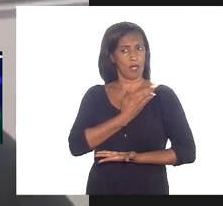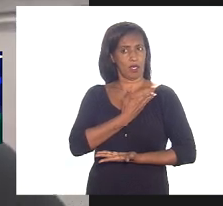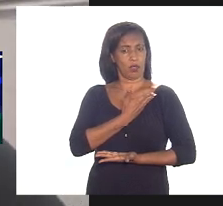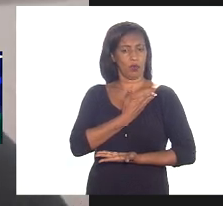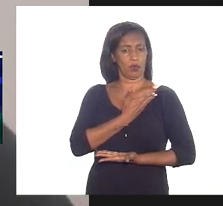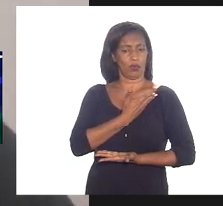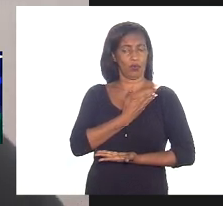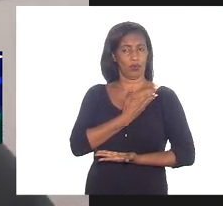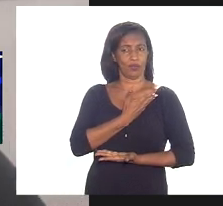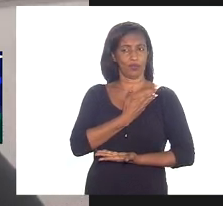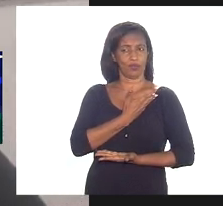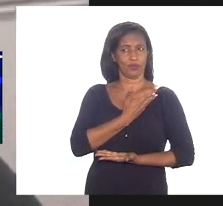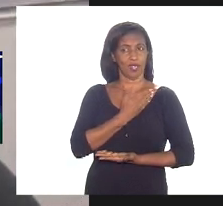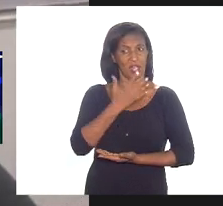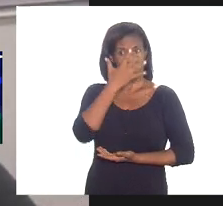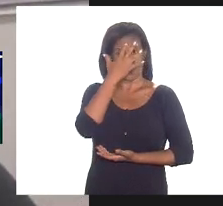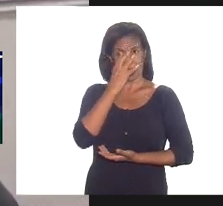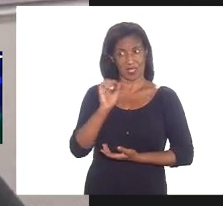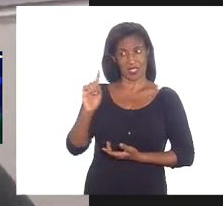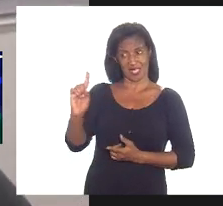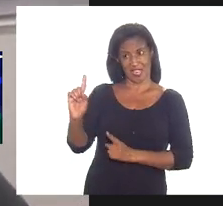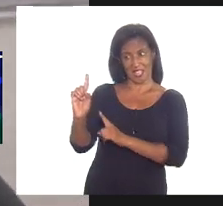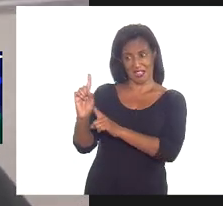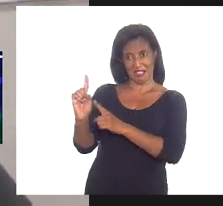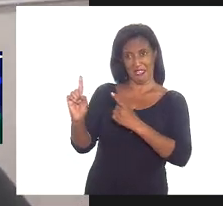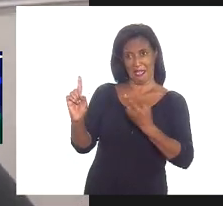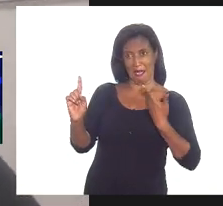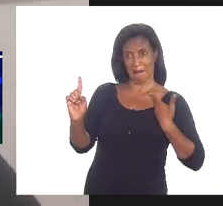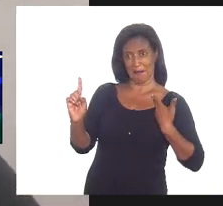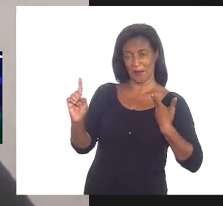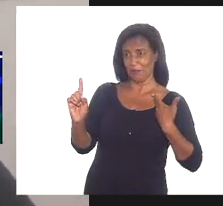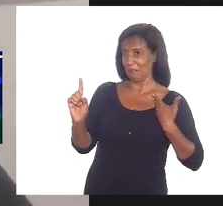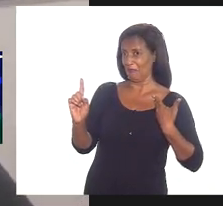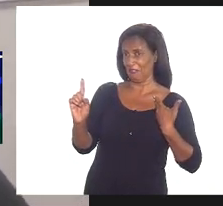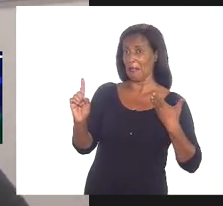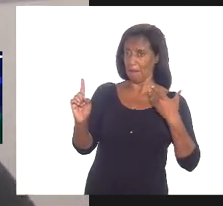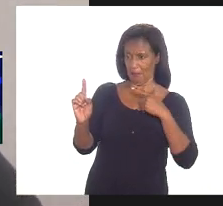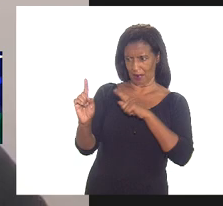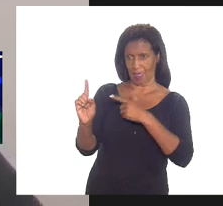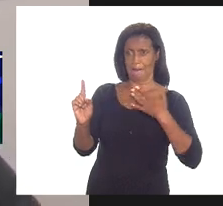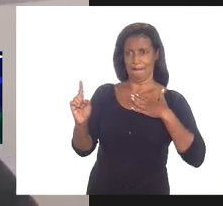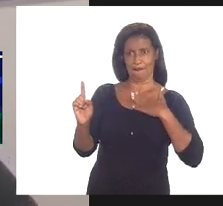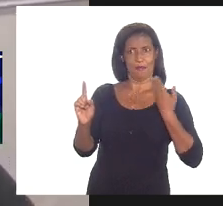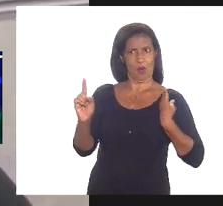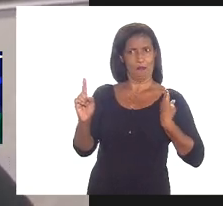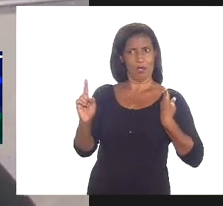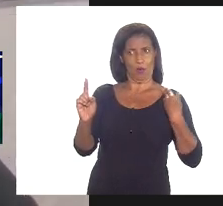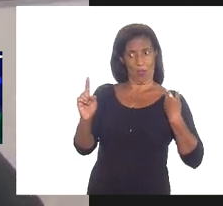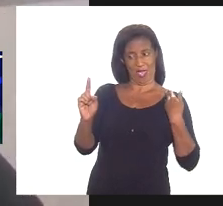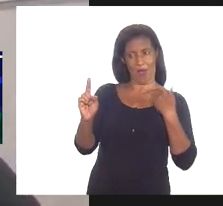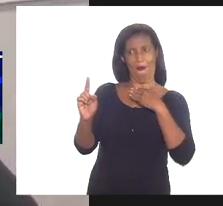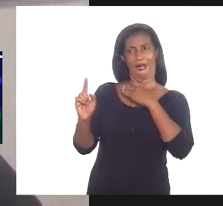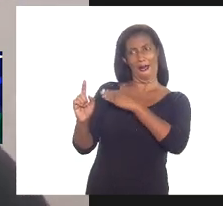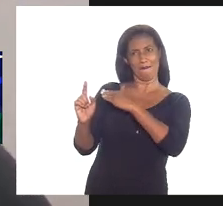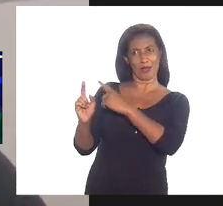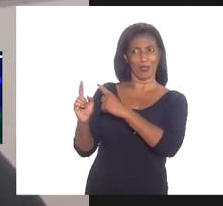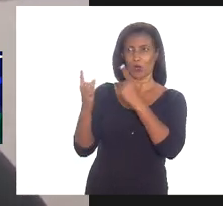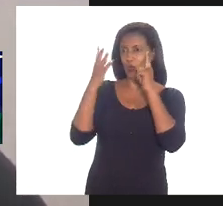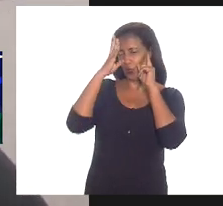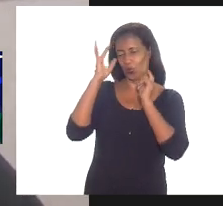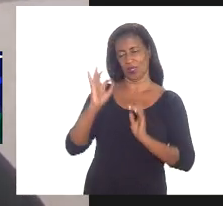período hoje eu não sei nem se ele ele considera amigo mas eu considero ele um amigo meu amigo deputado André Ceciliano a